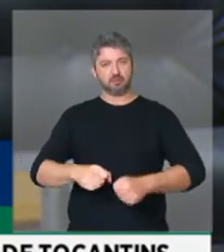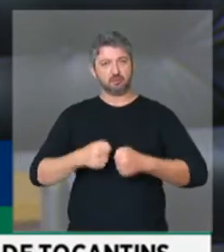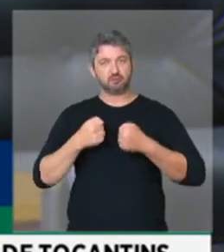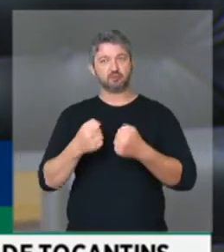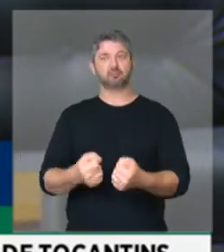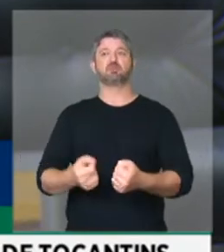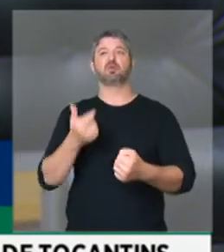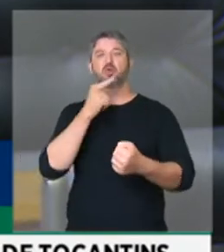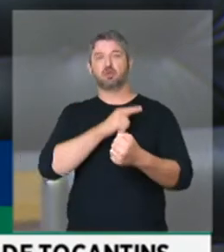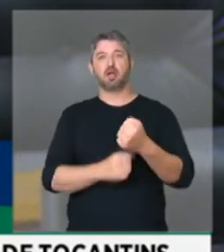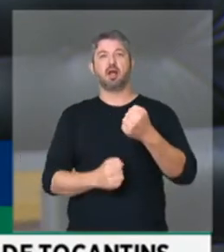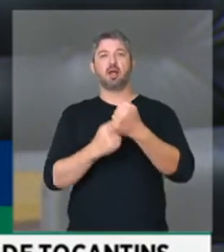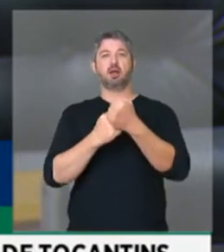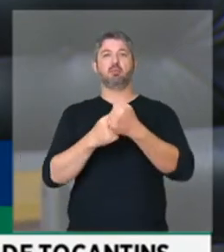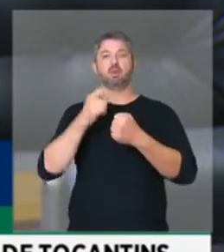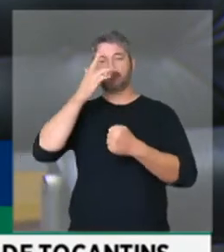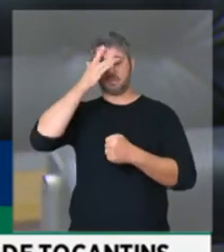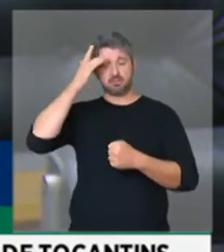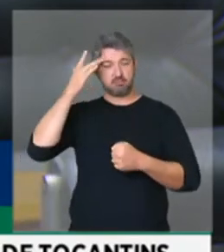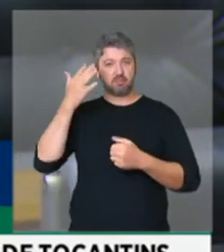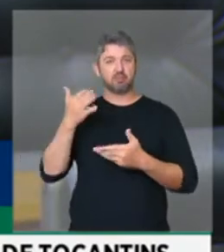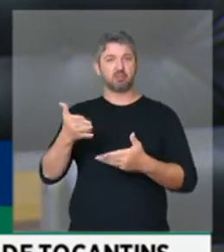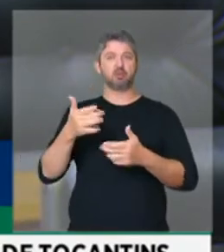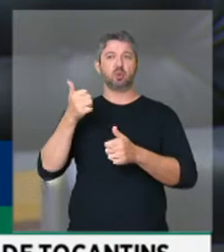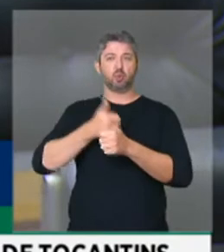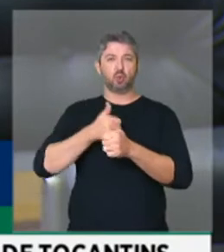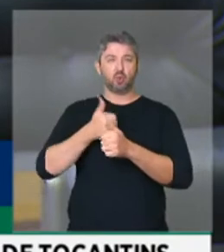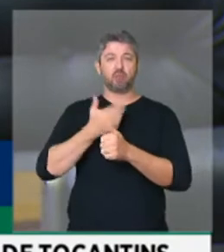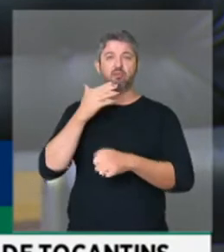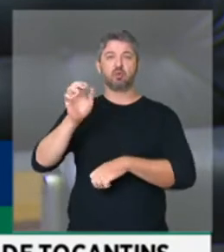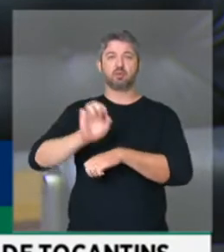dar apoio a esses pioneiros na criação